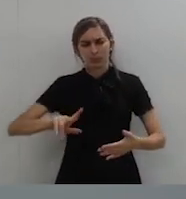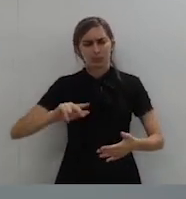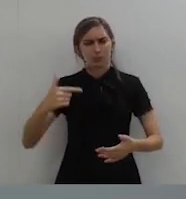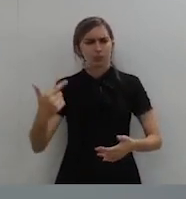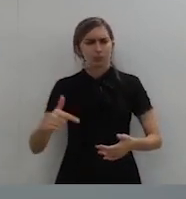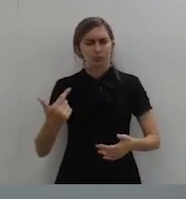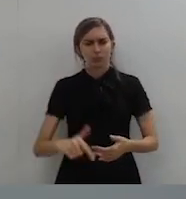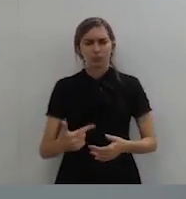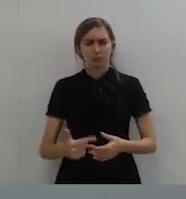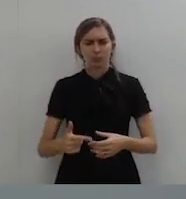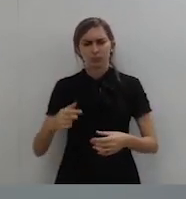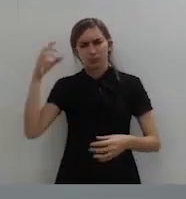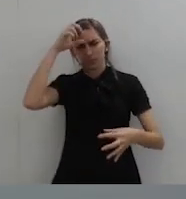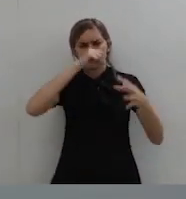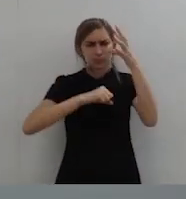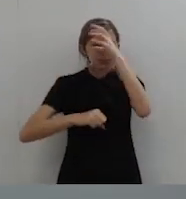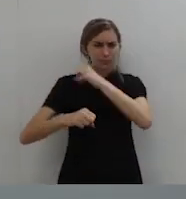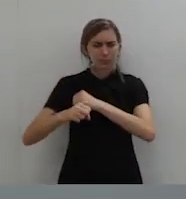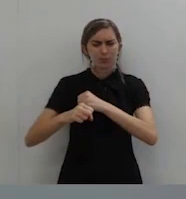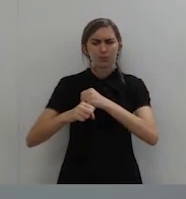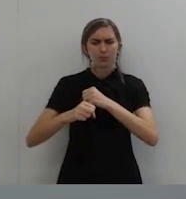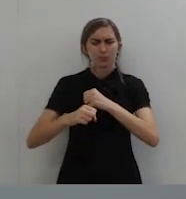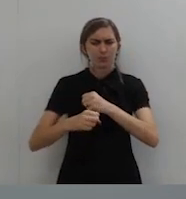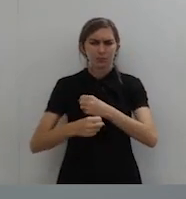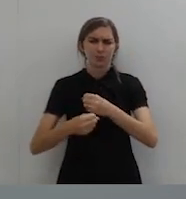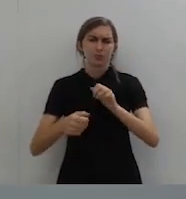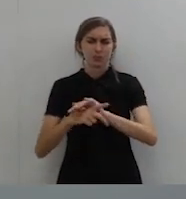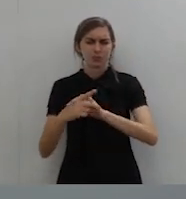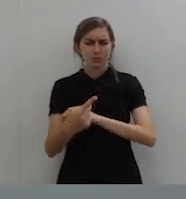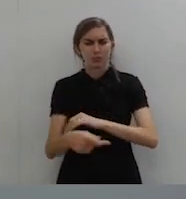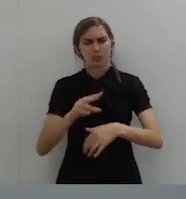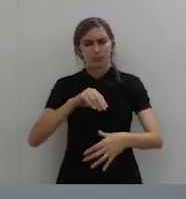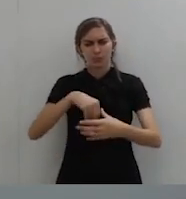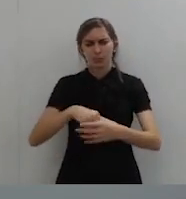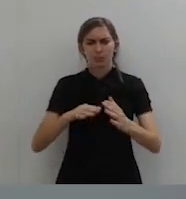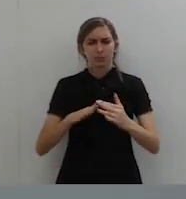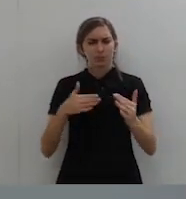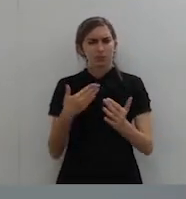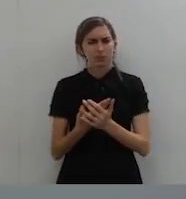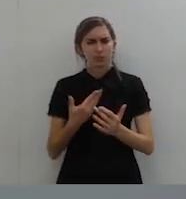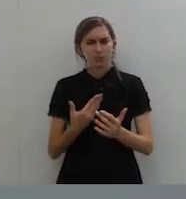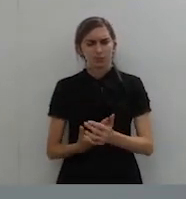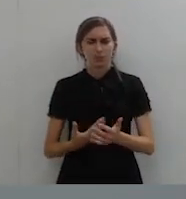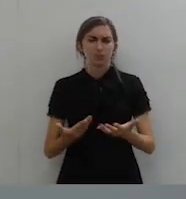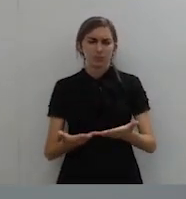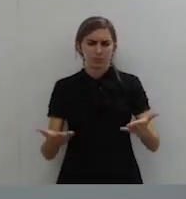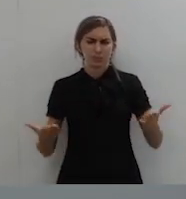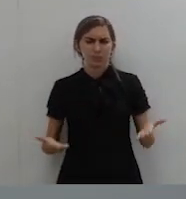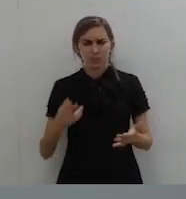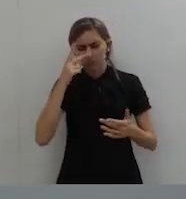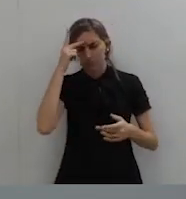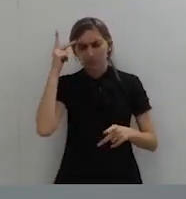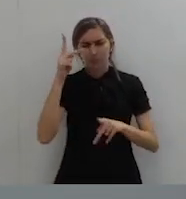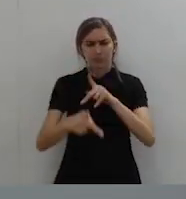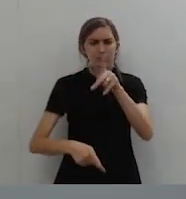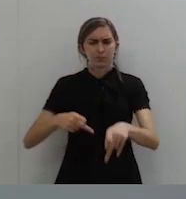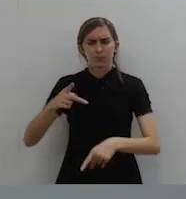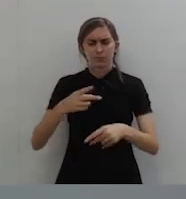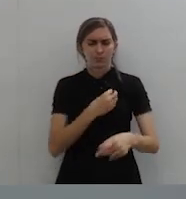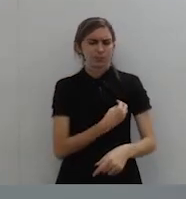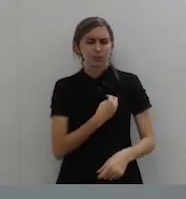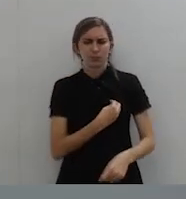não tem uma aprendizagem exclusivamente dentro da escola. Então a gente aprende com as pessoas com quem